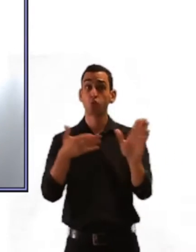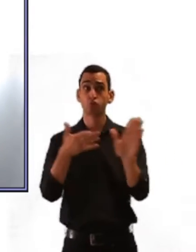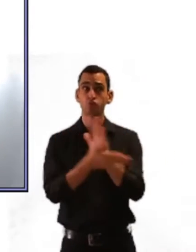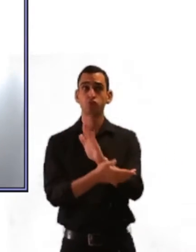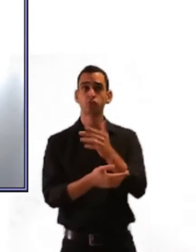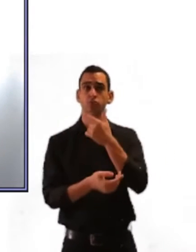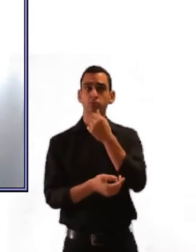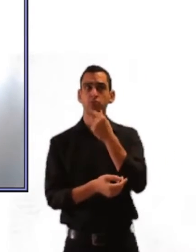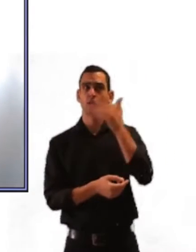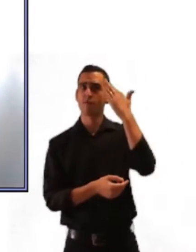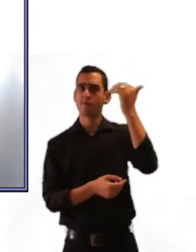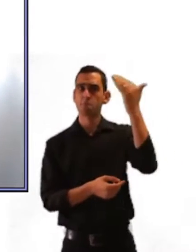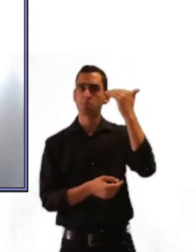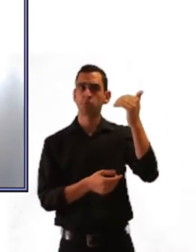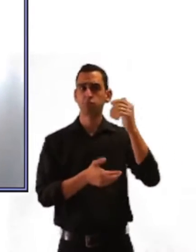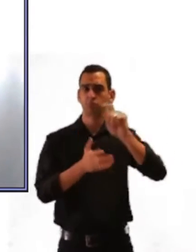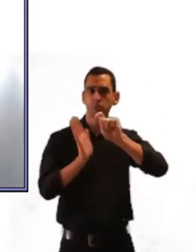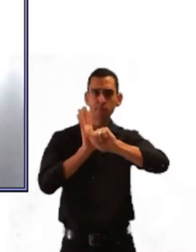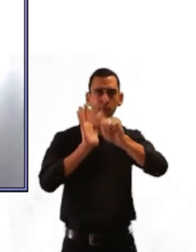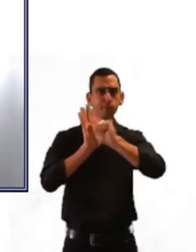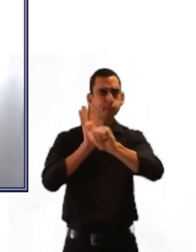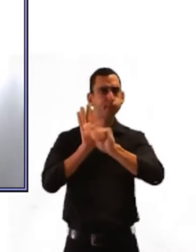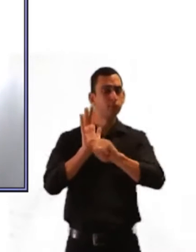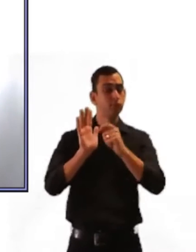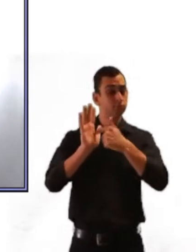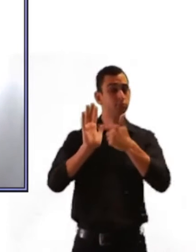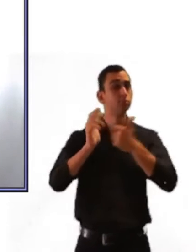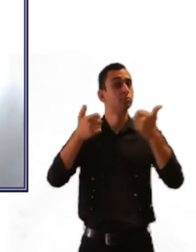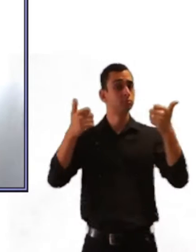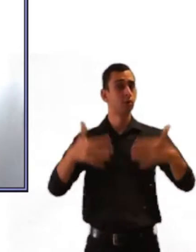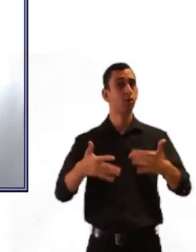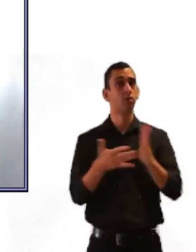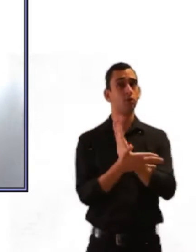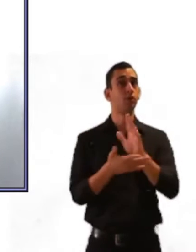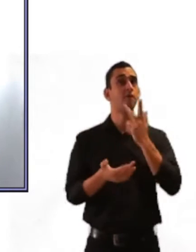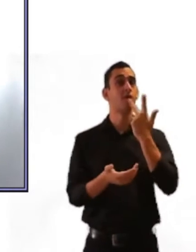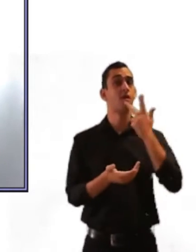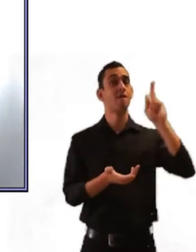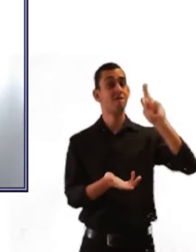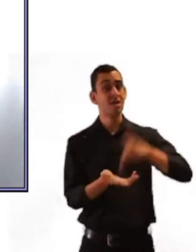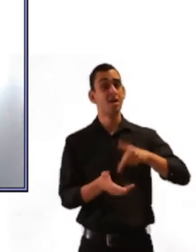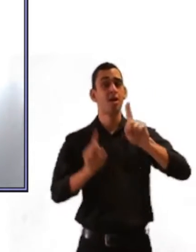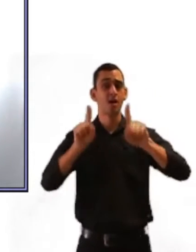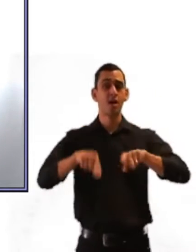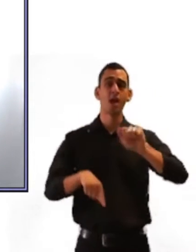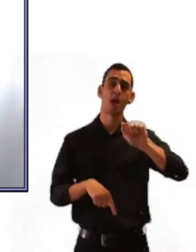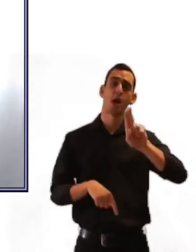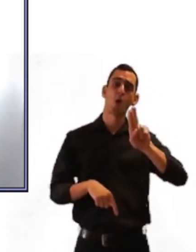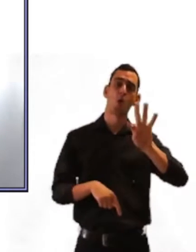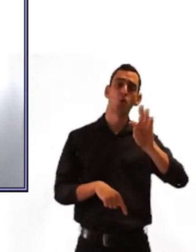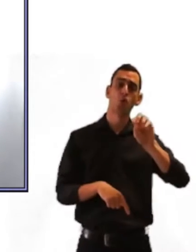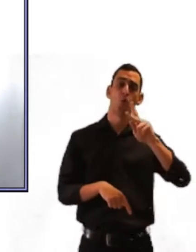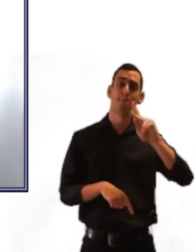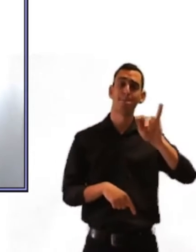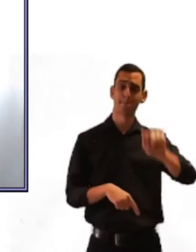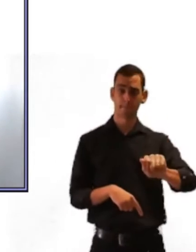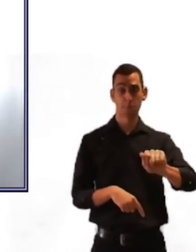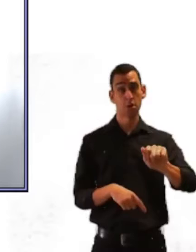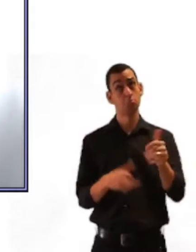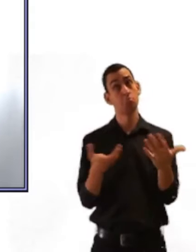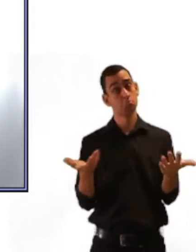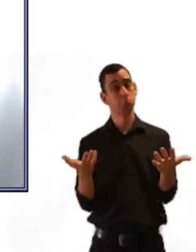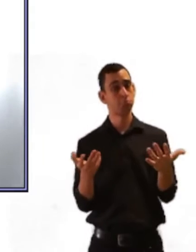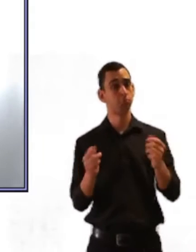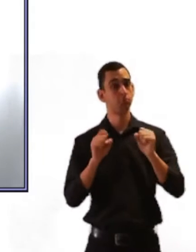processual. Realmente haveria essa distinção entre a verdade processual e a verdade material? Classicamente,